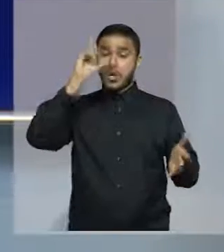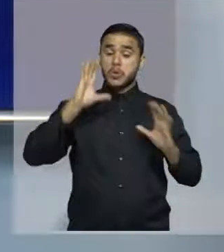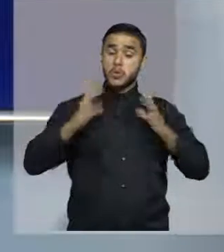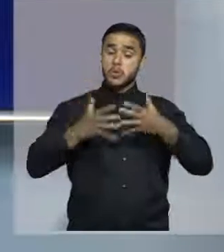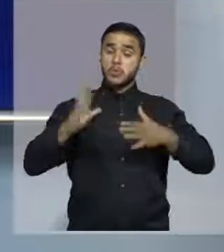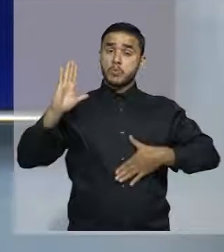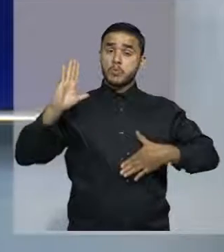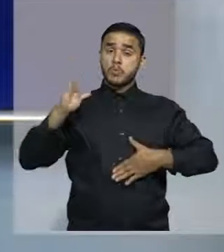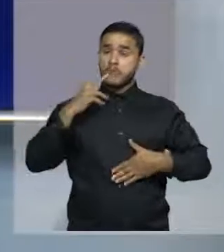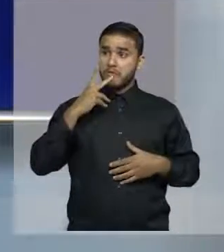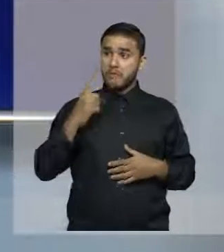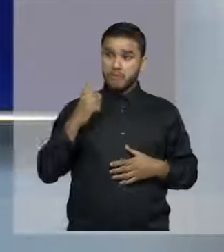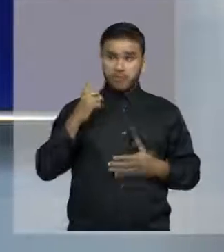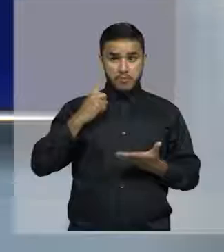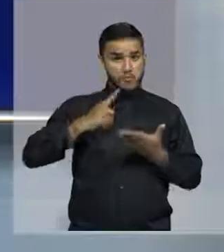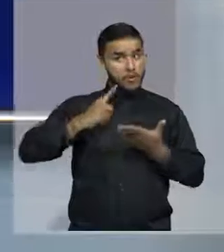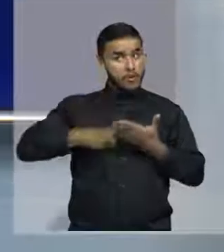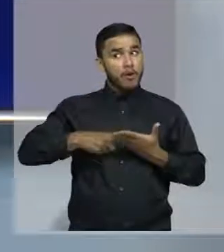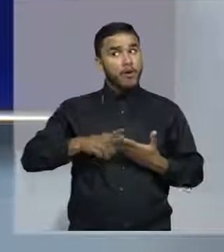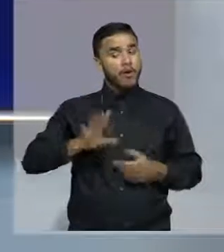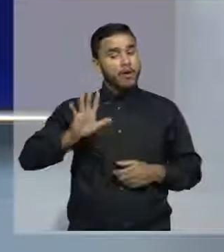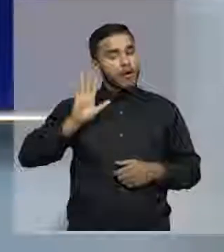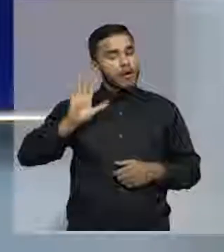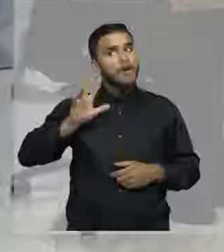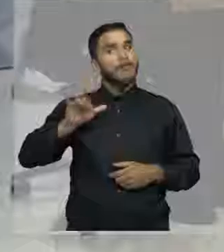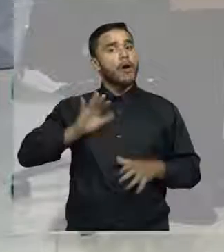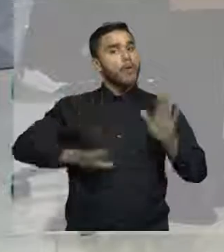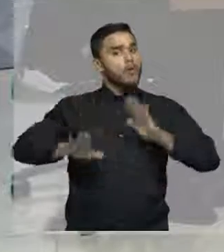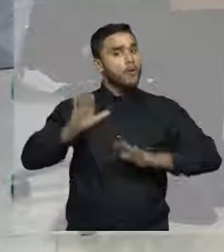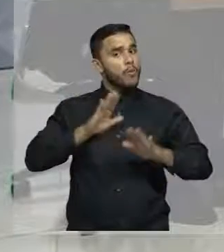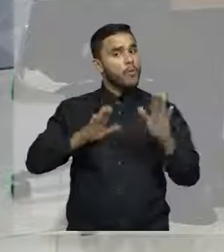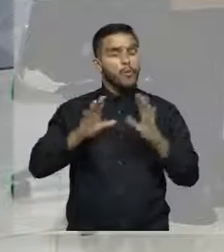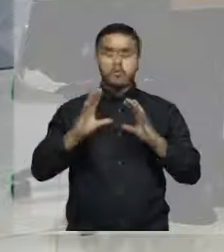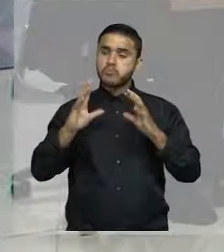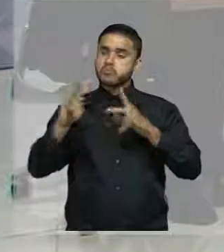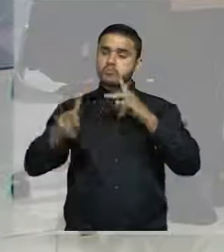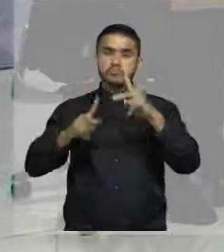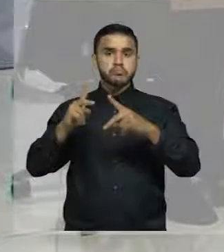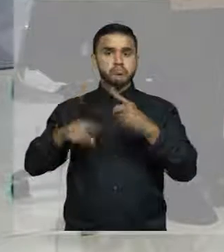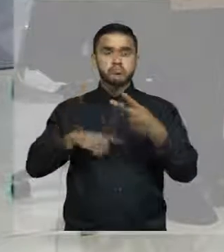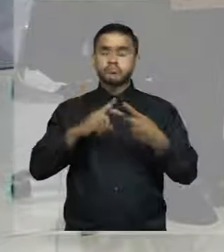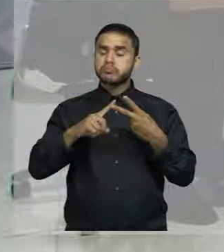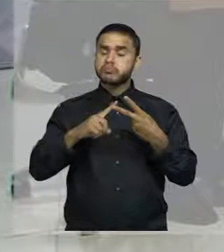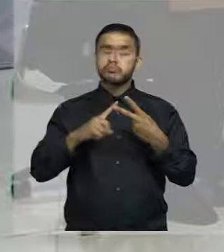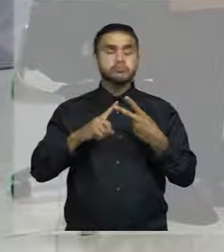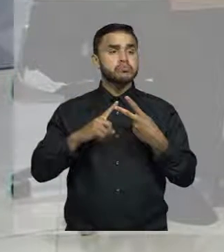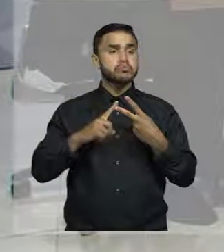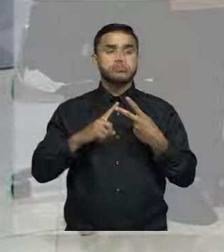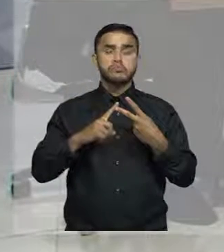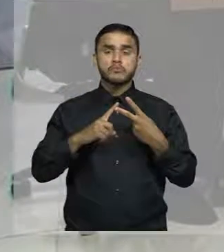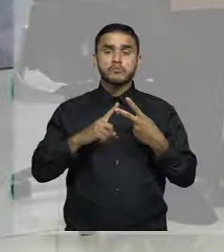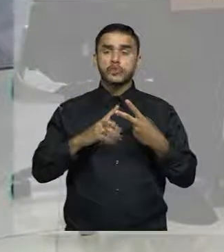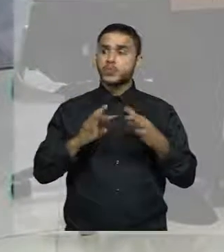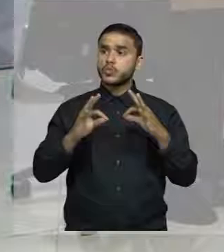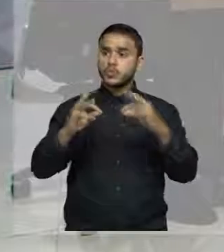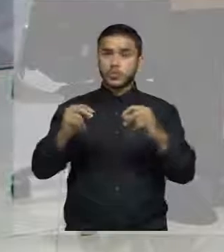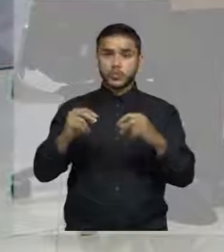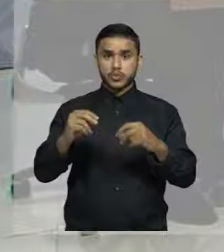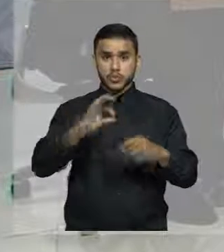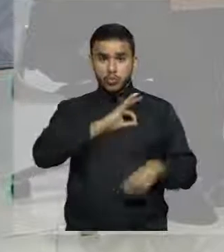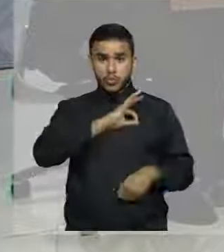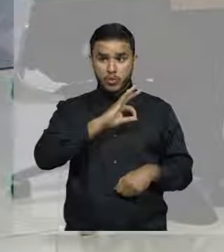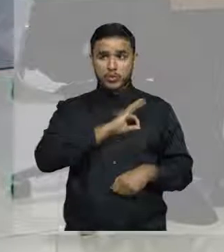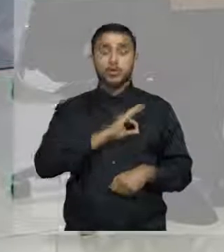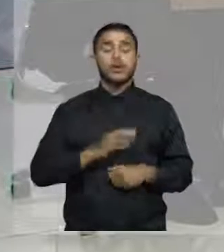ameaçavam diretamente polícia, autoridades, seja ela quem for, população, decretando inclusive estado de sítio,